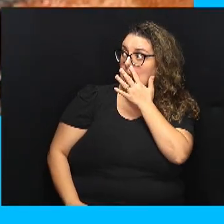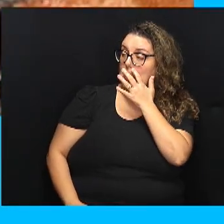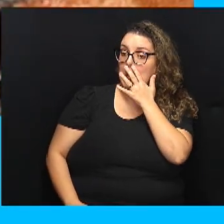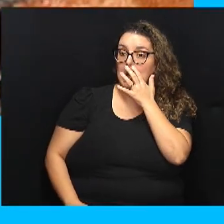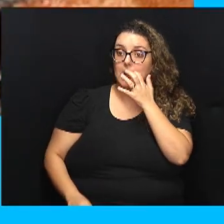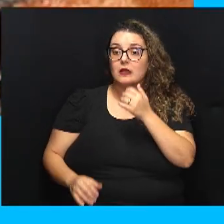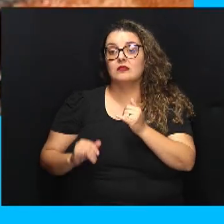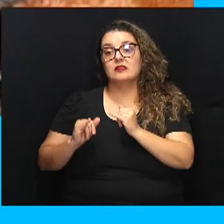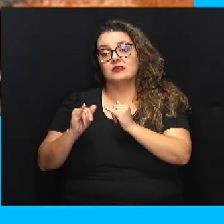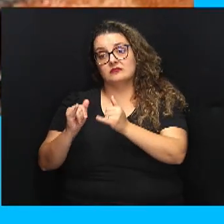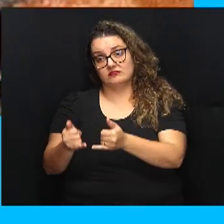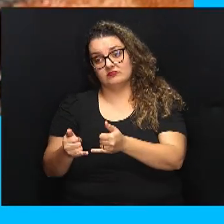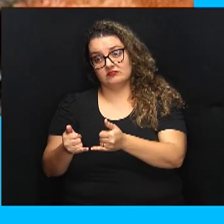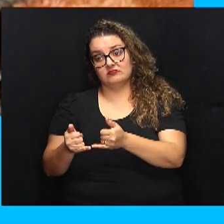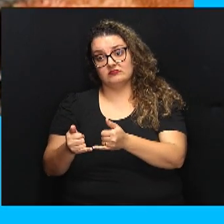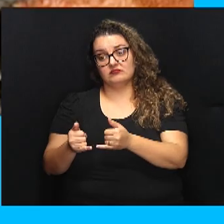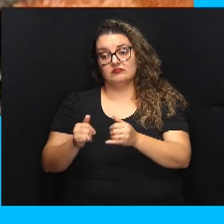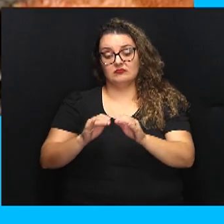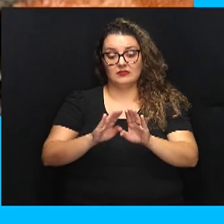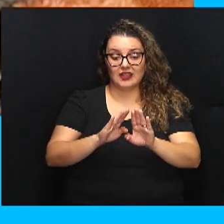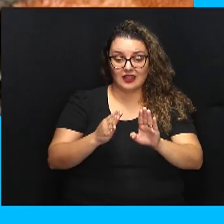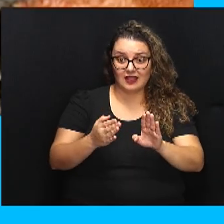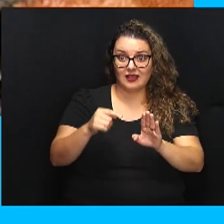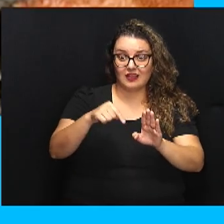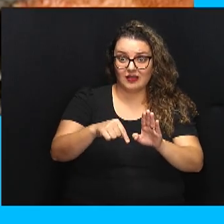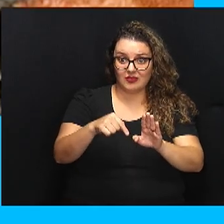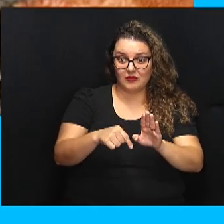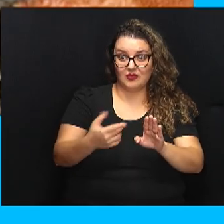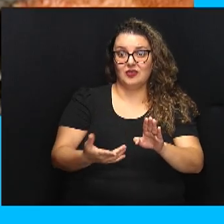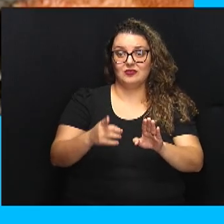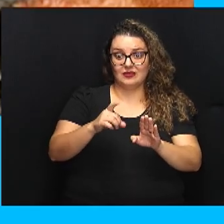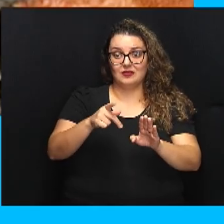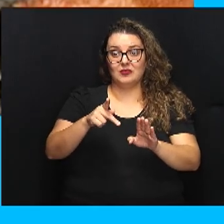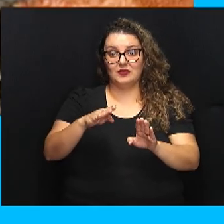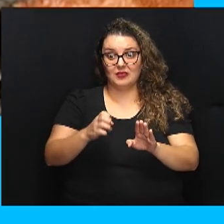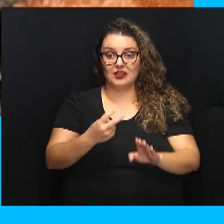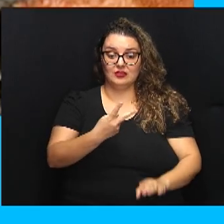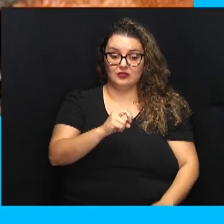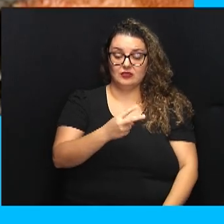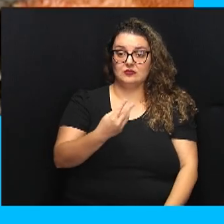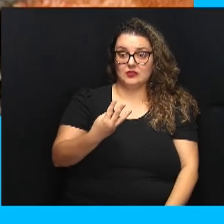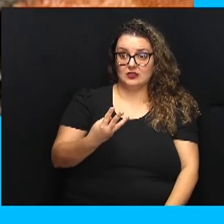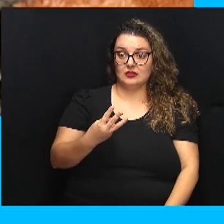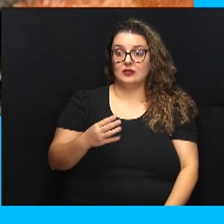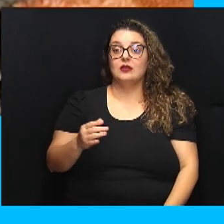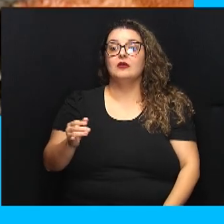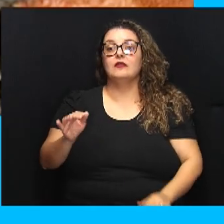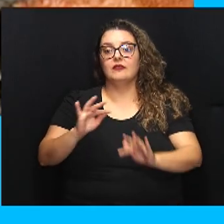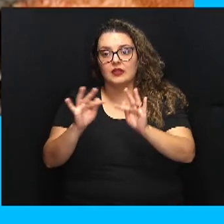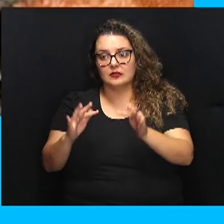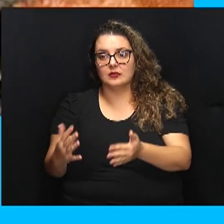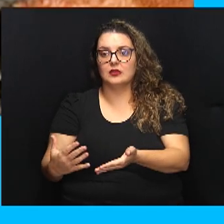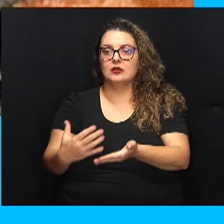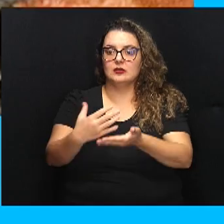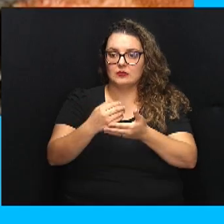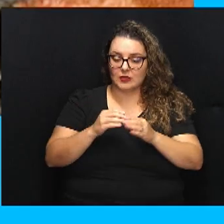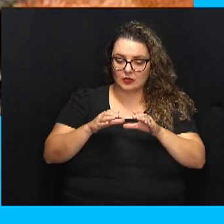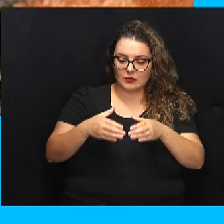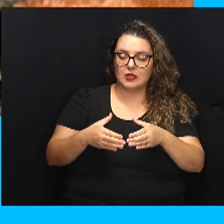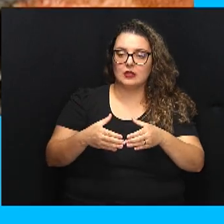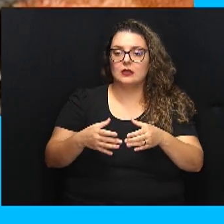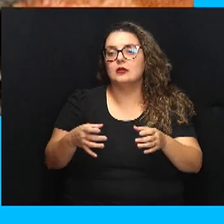foi abandonada na porta do DPBEA em 2023. Felizmente, ela foi acolhida pela equipe que